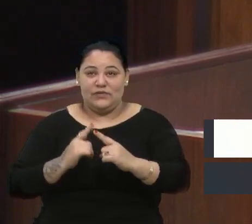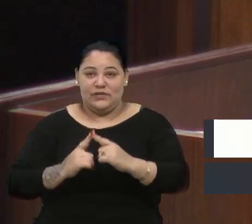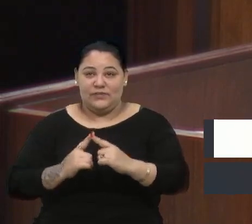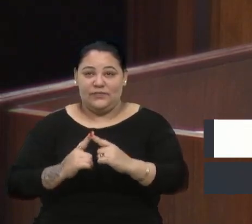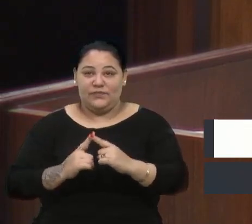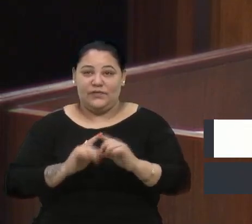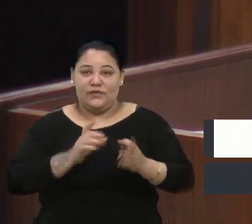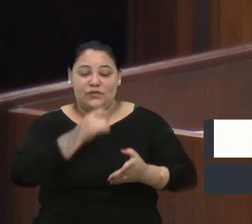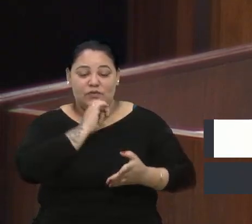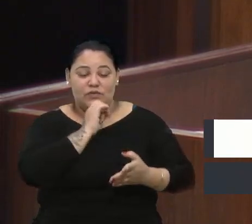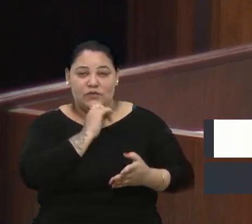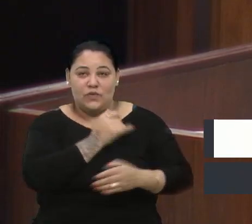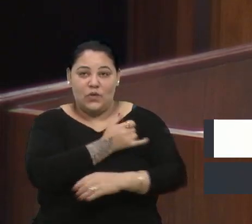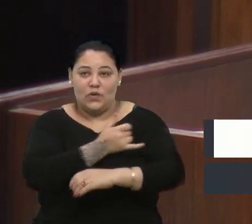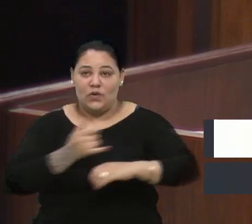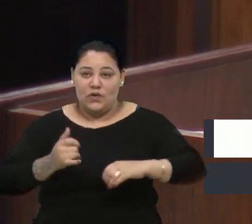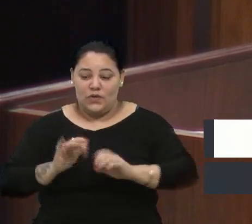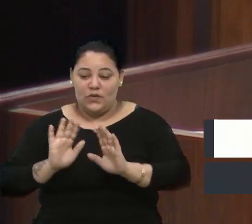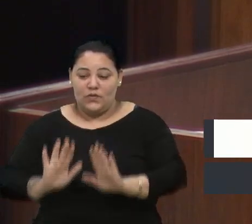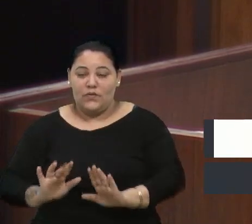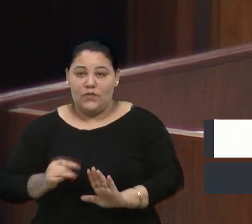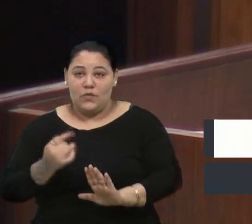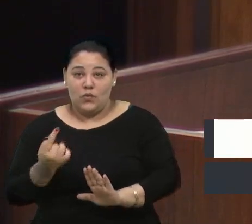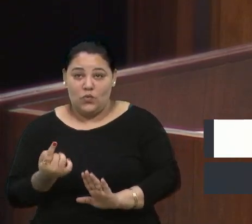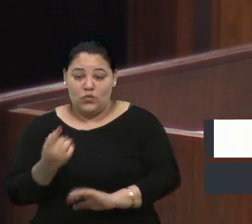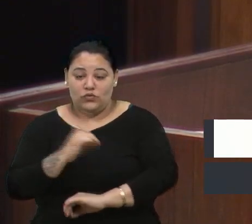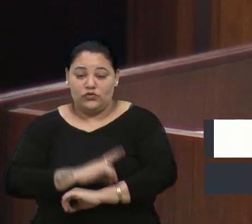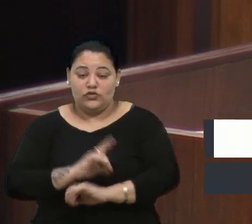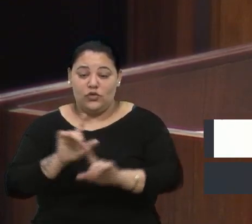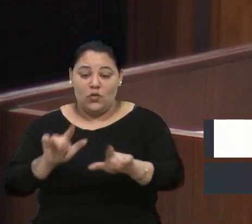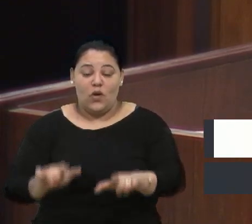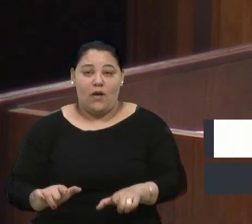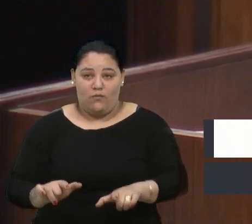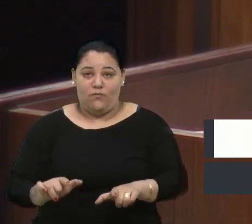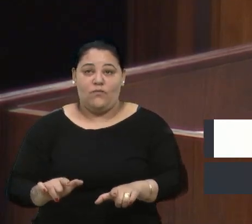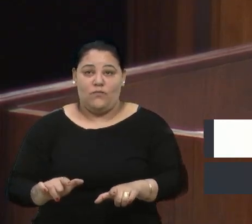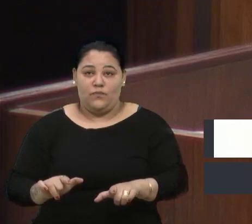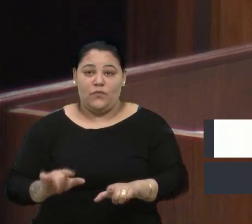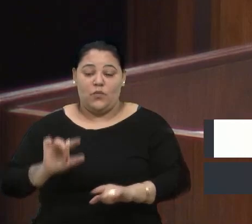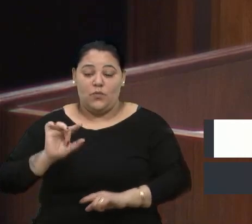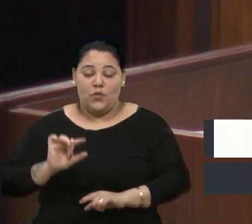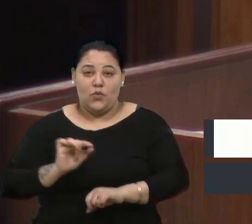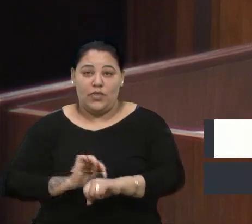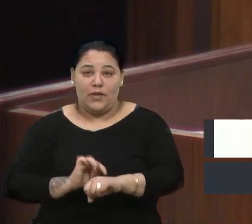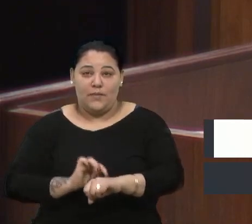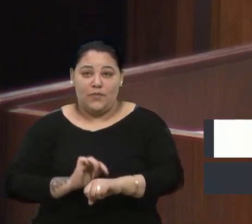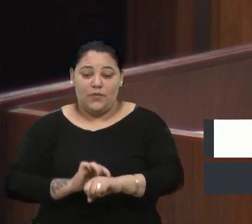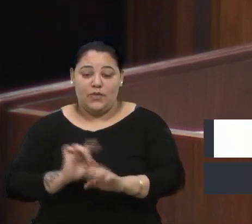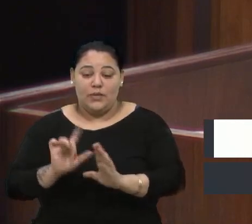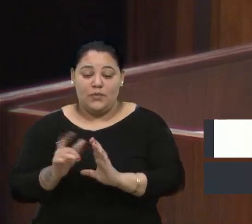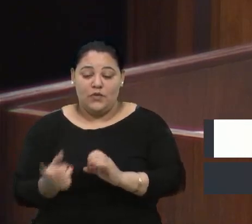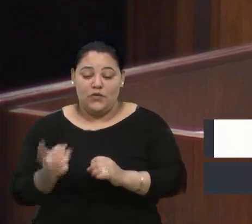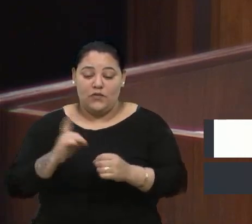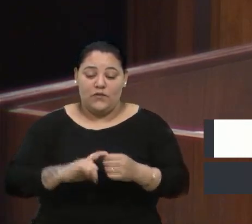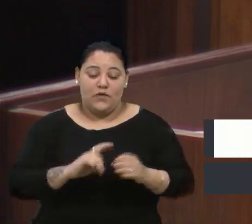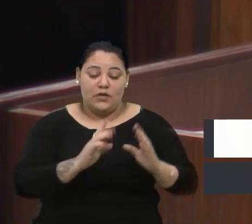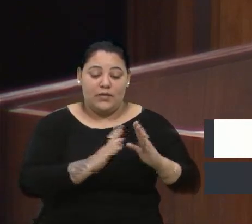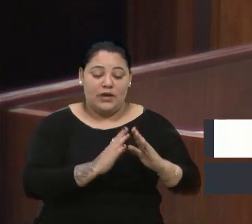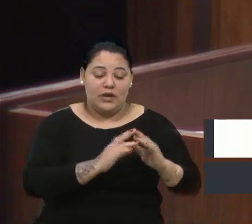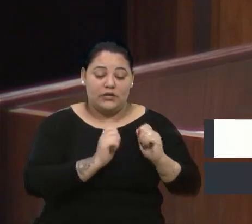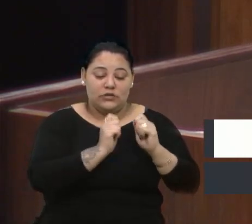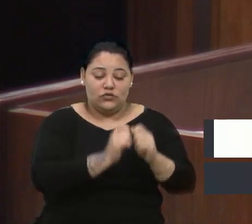idosos passam apenas uma parte do dia no local e o fim do dia retornam para suas casas e com a